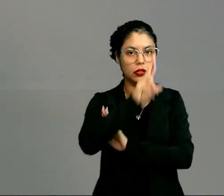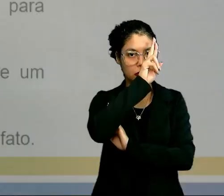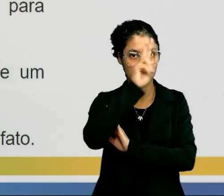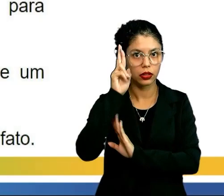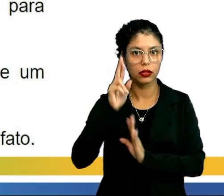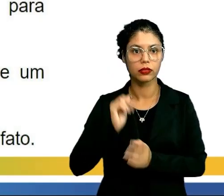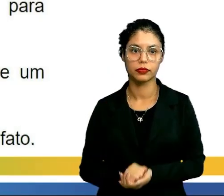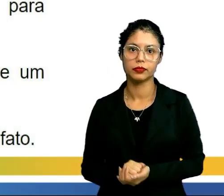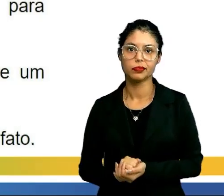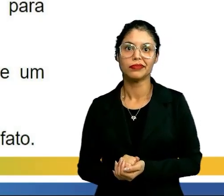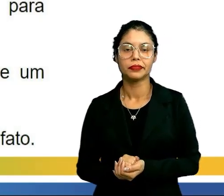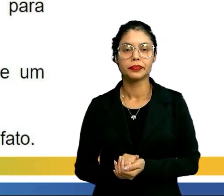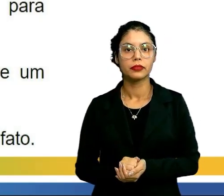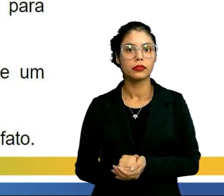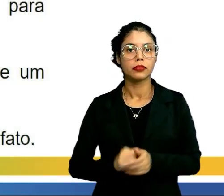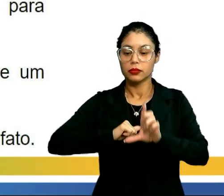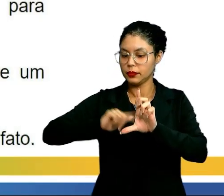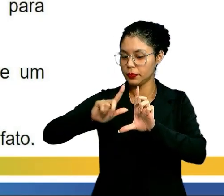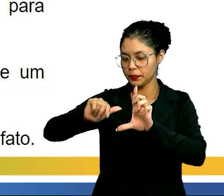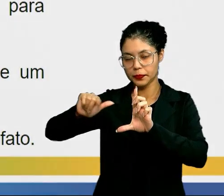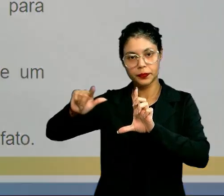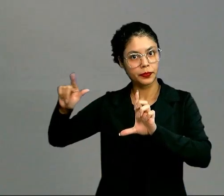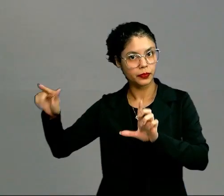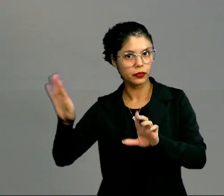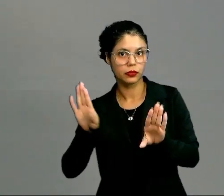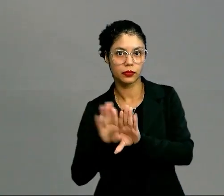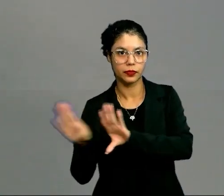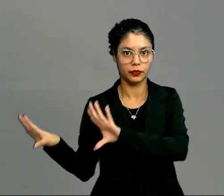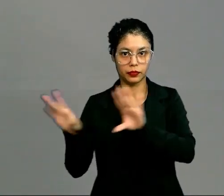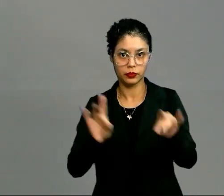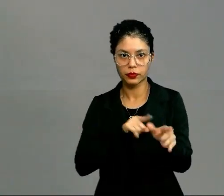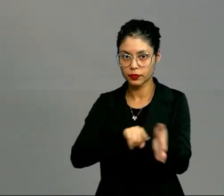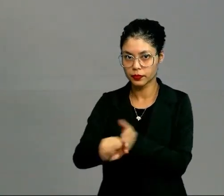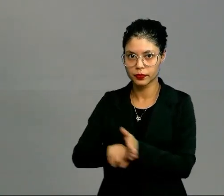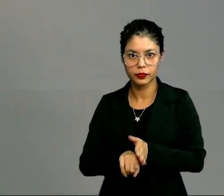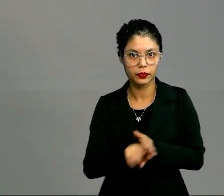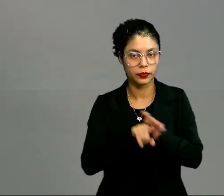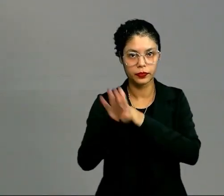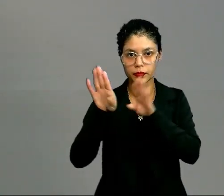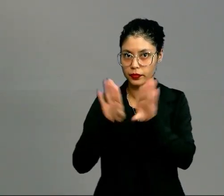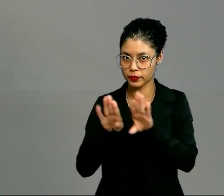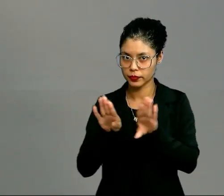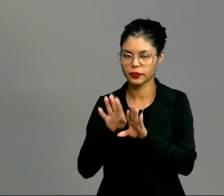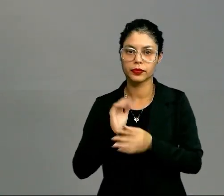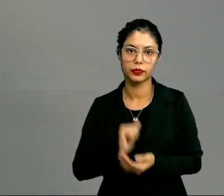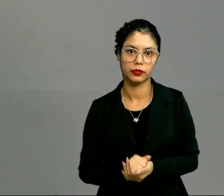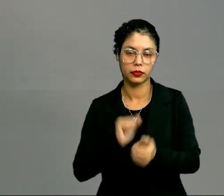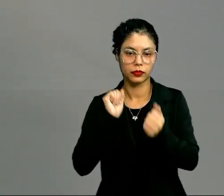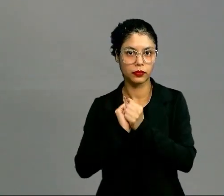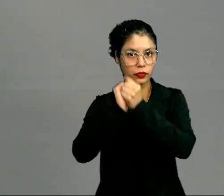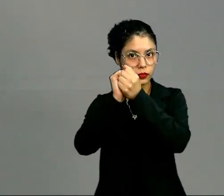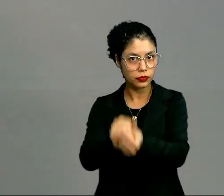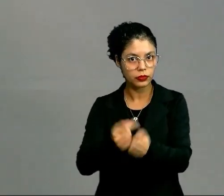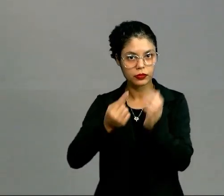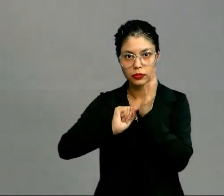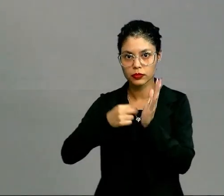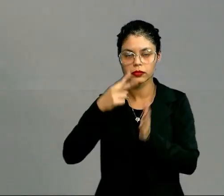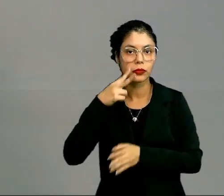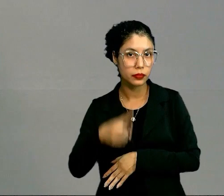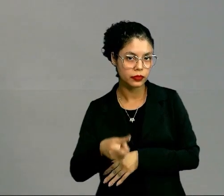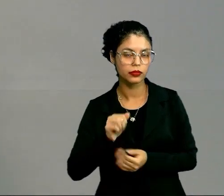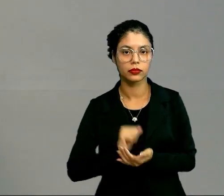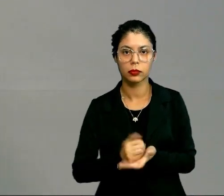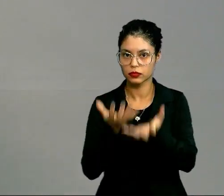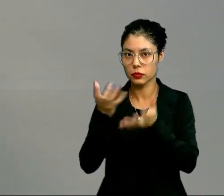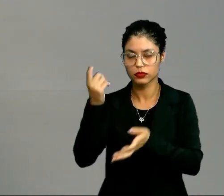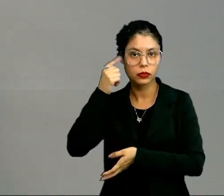históricos, eu pego estatísticas e eu trago pesquisas também, e aí, junto com esse meu ponto de vista, que é